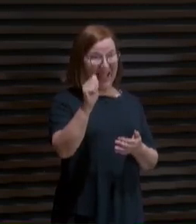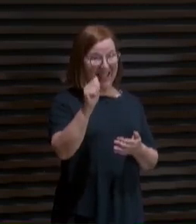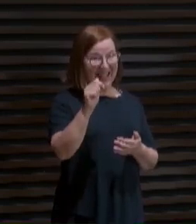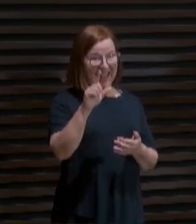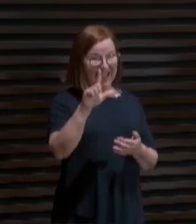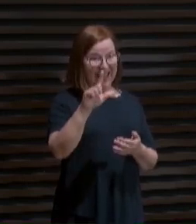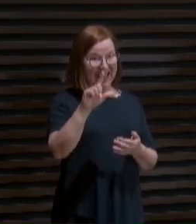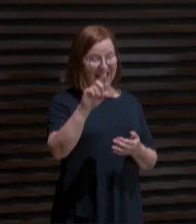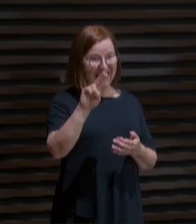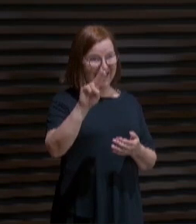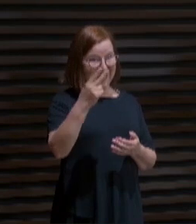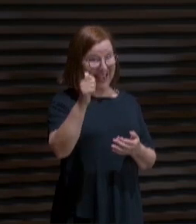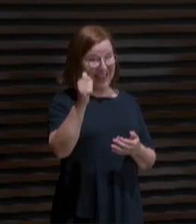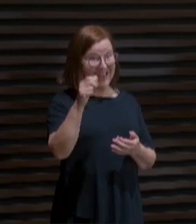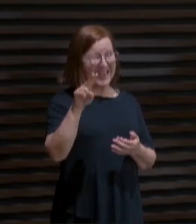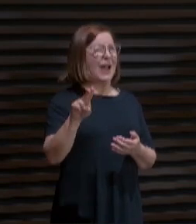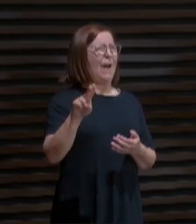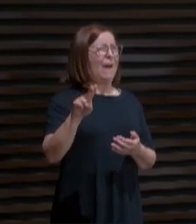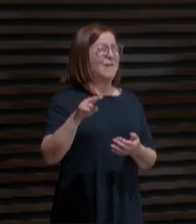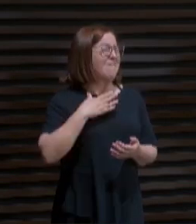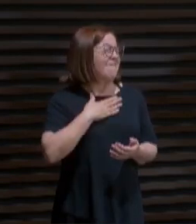É uma comida que eu gosto, hein?